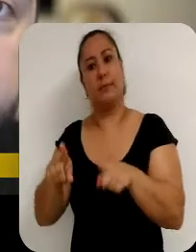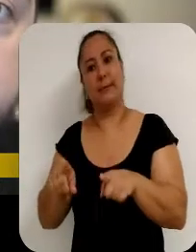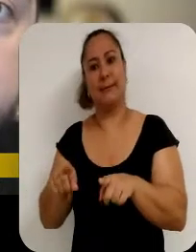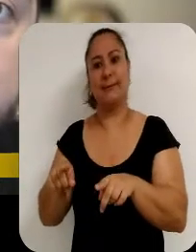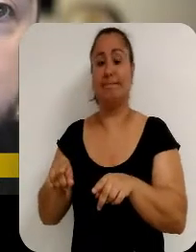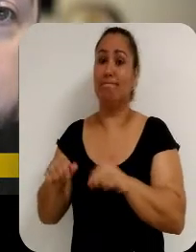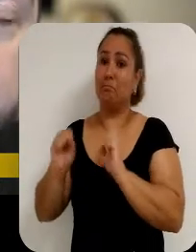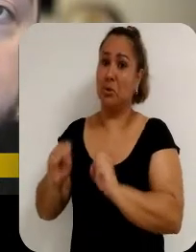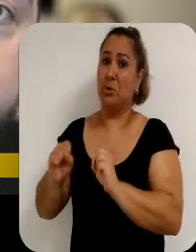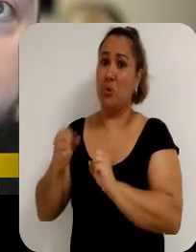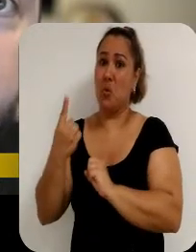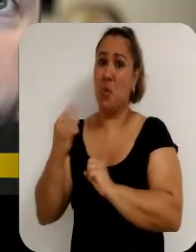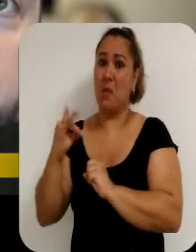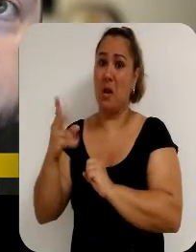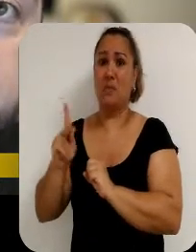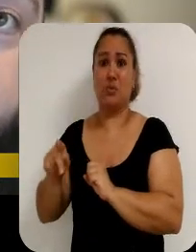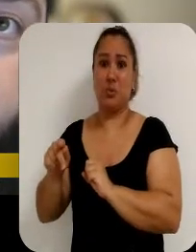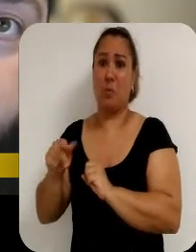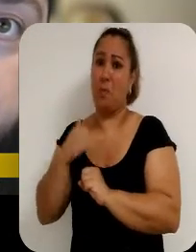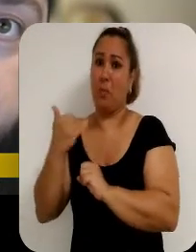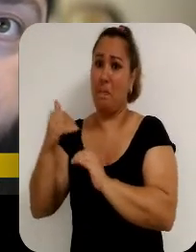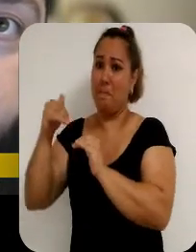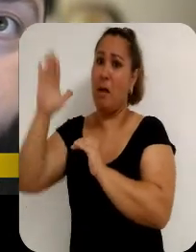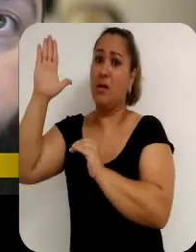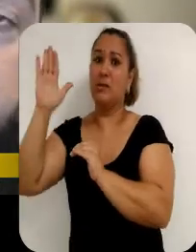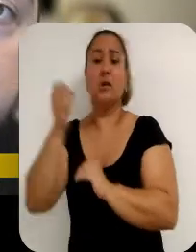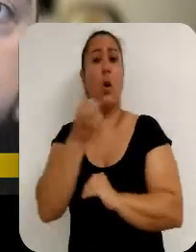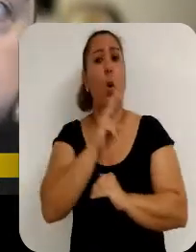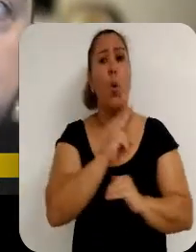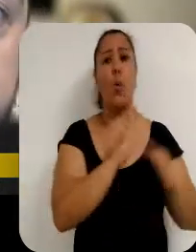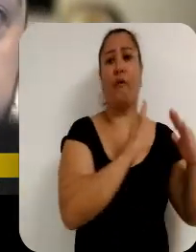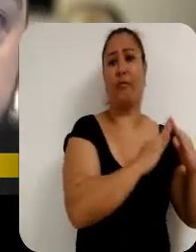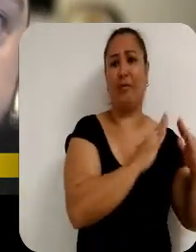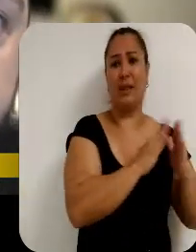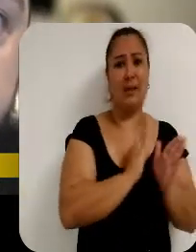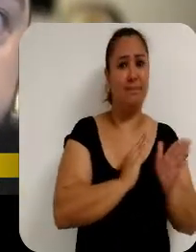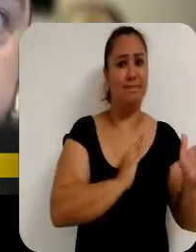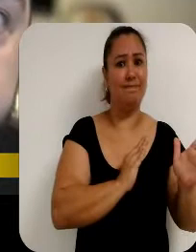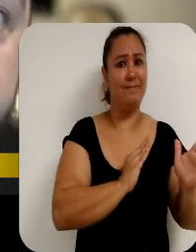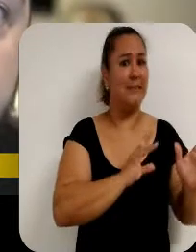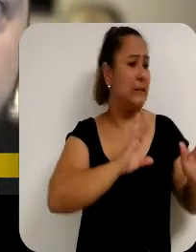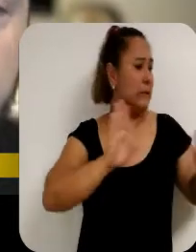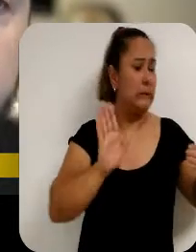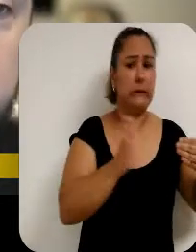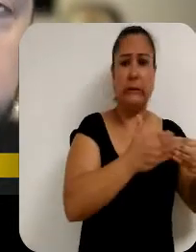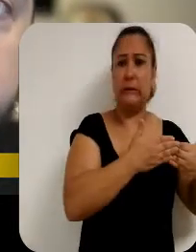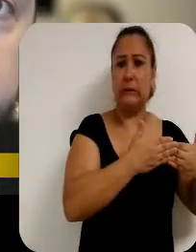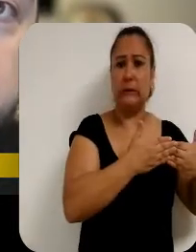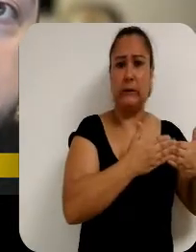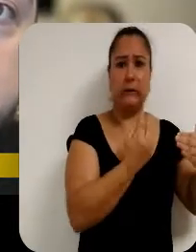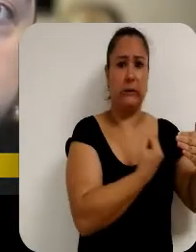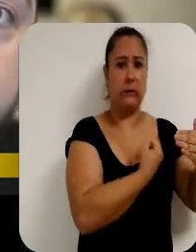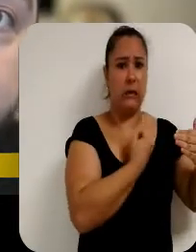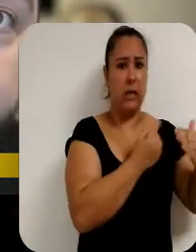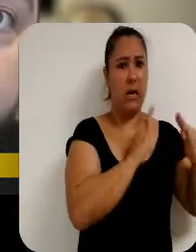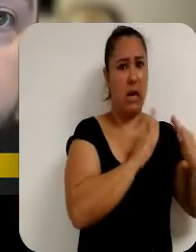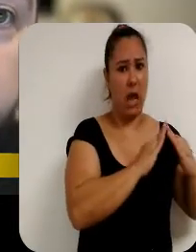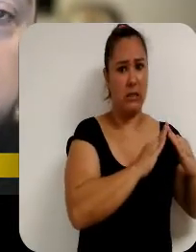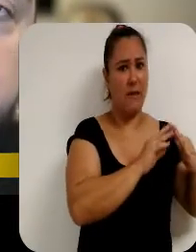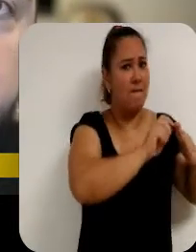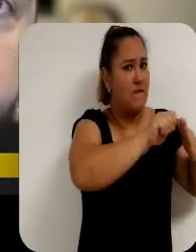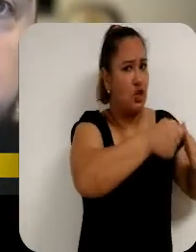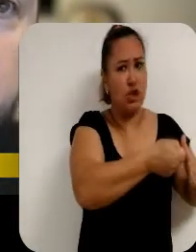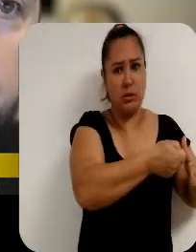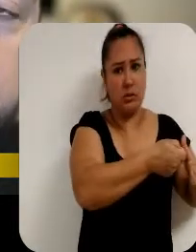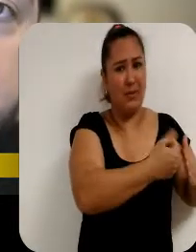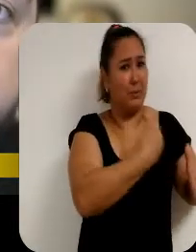Ou a gente tem um cenário em que a gente tem a vida completamente restrita e alguns milhares de mortos. Então, quando você vê uma discussão daqui para frente